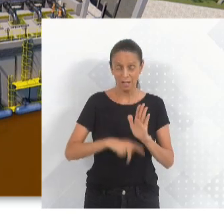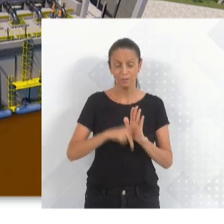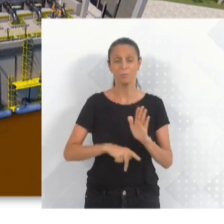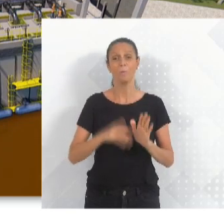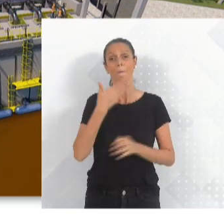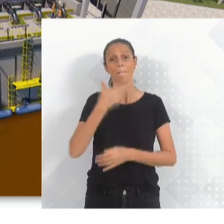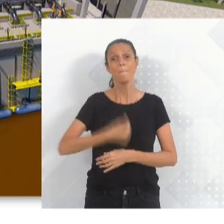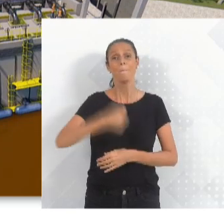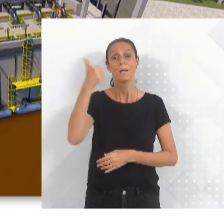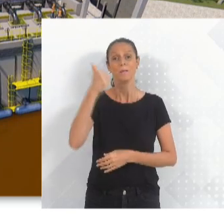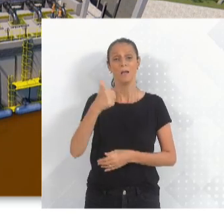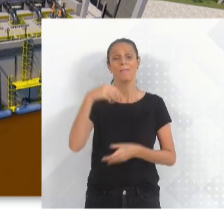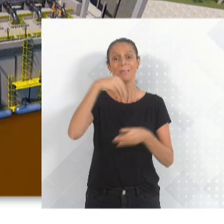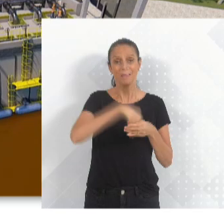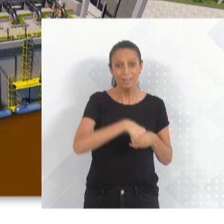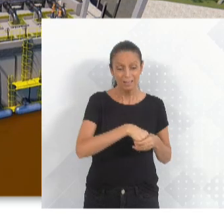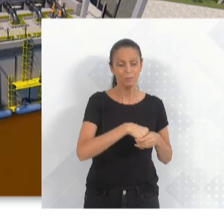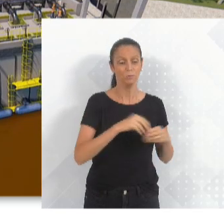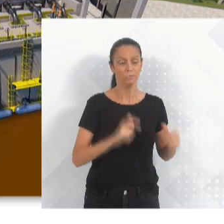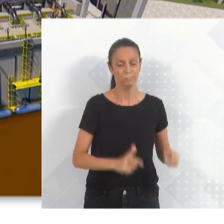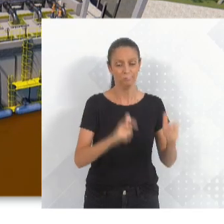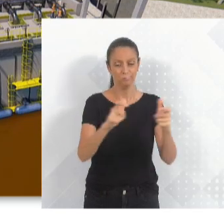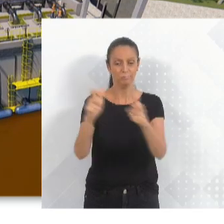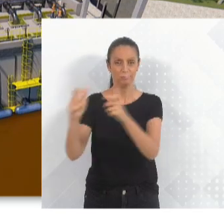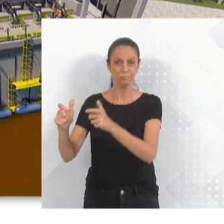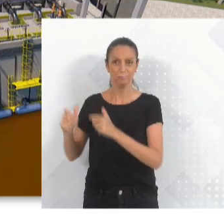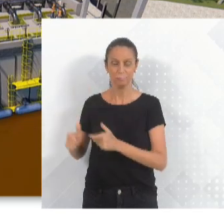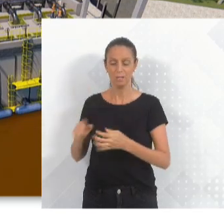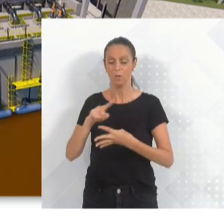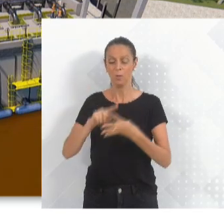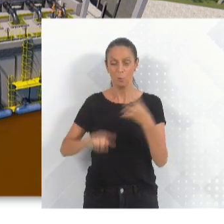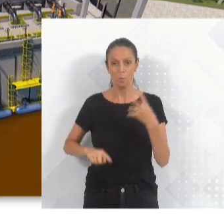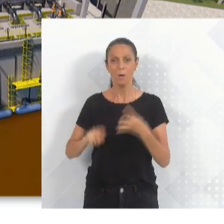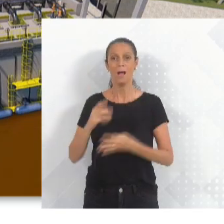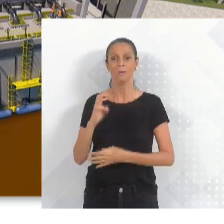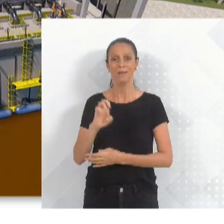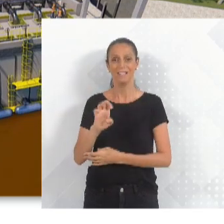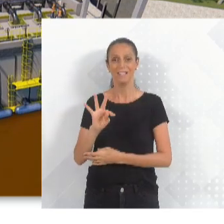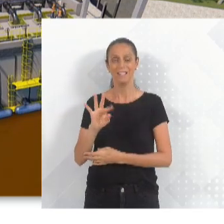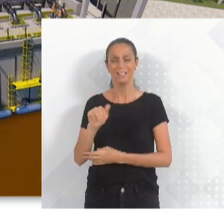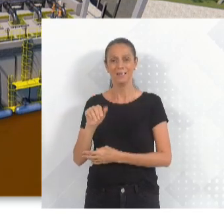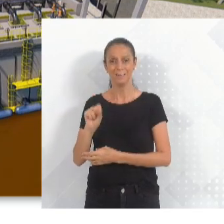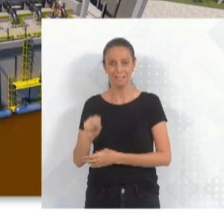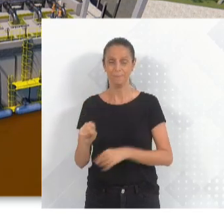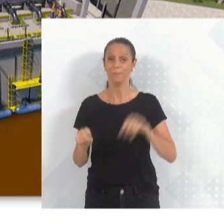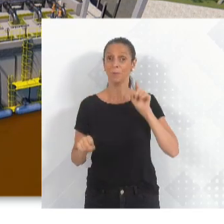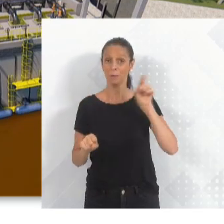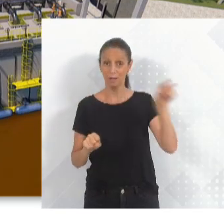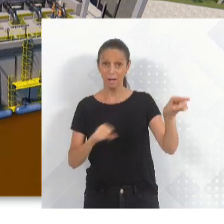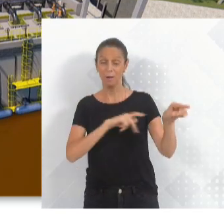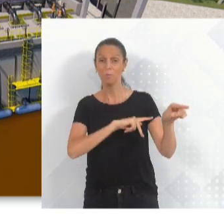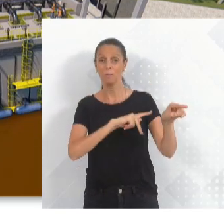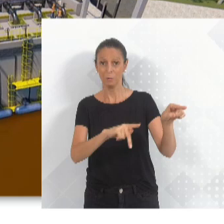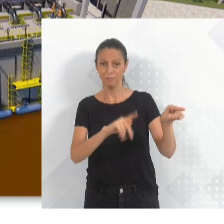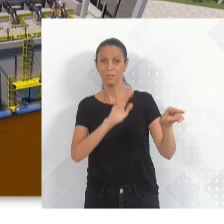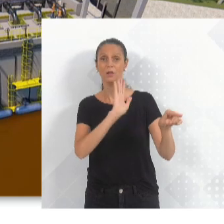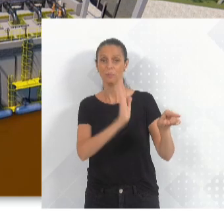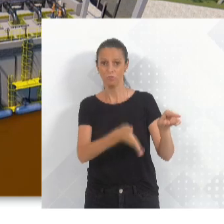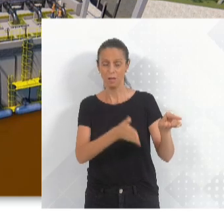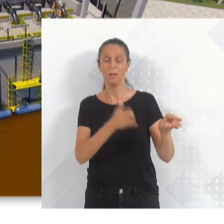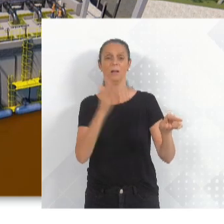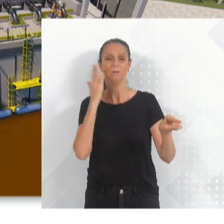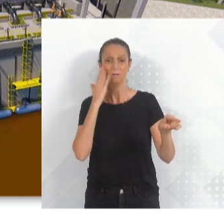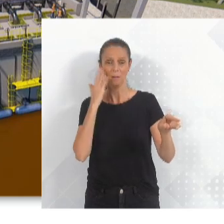etas. E tem-se um projeto também, isso está de posse do prefeito, e ele, na medida no